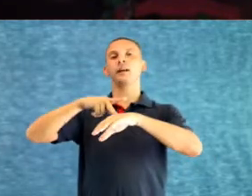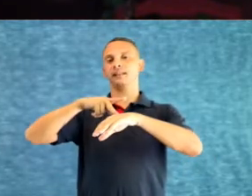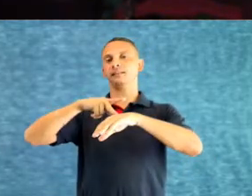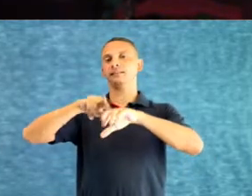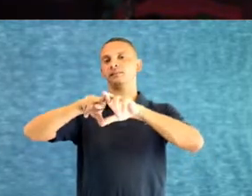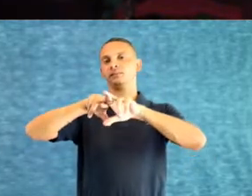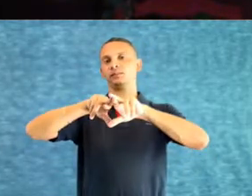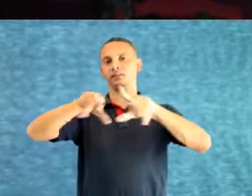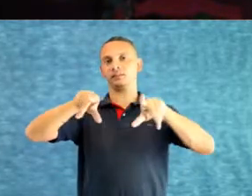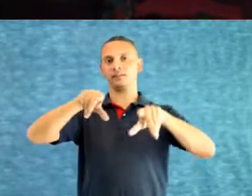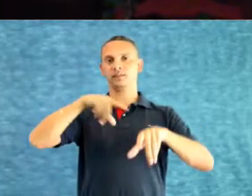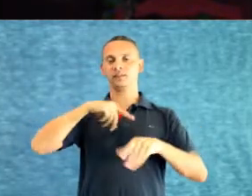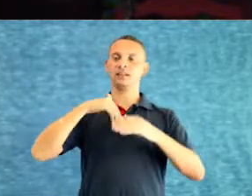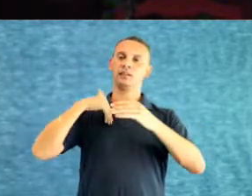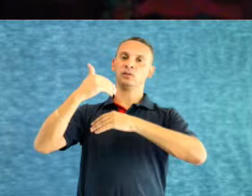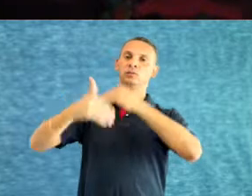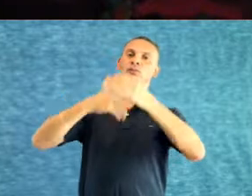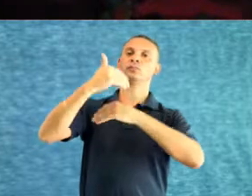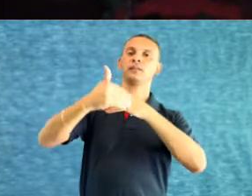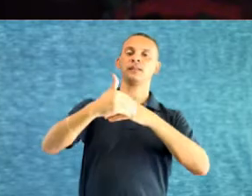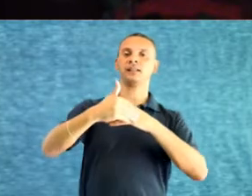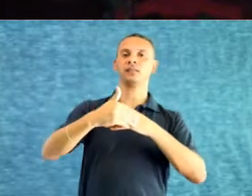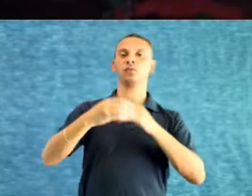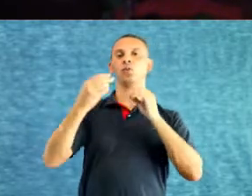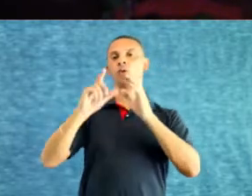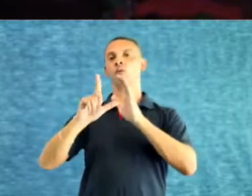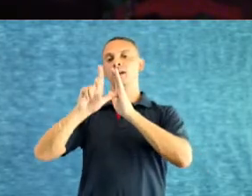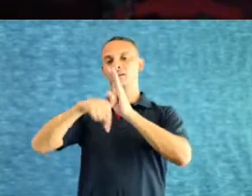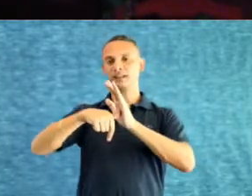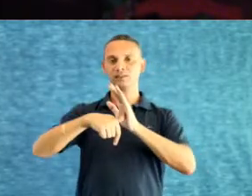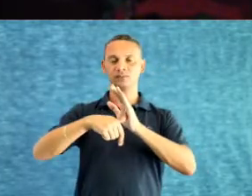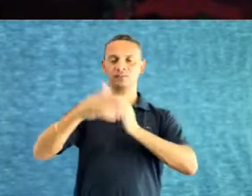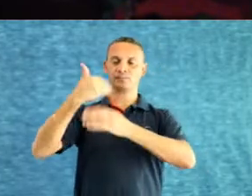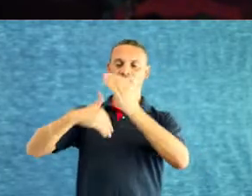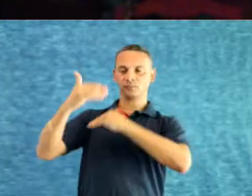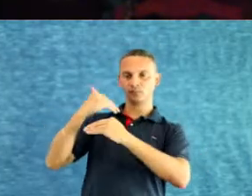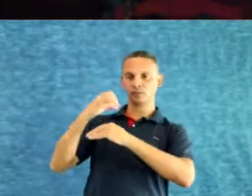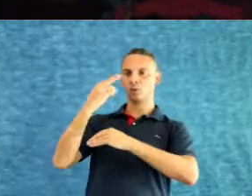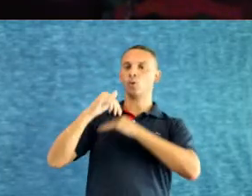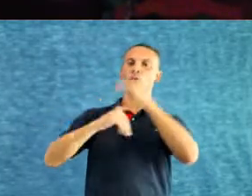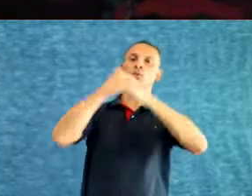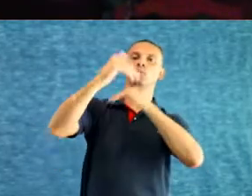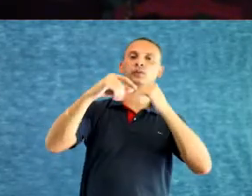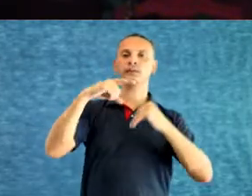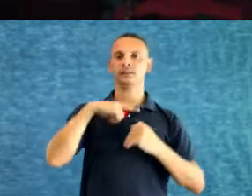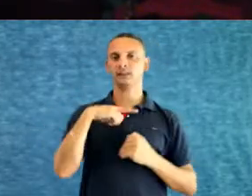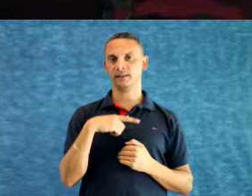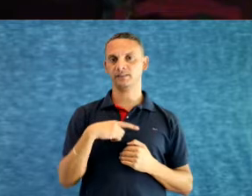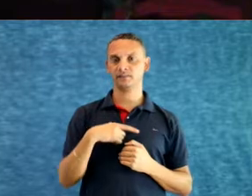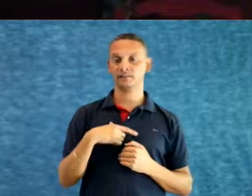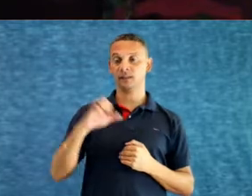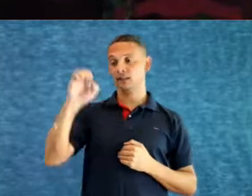Tem um outro livro dela, chamado O Brasil, que escreveu em francês, foi traduzido recentemente para o português,